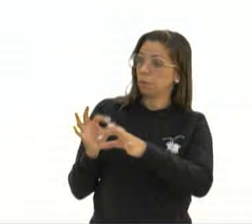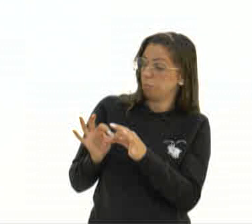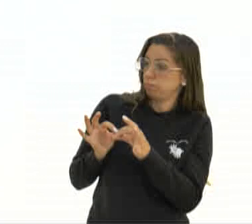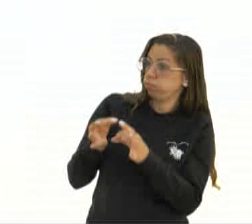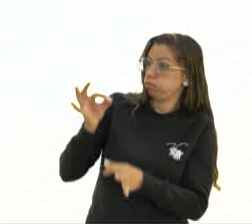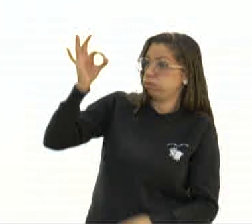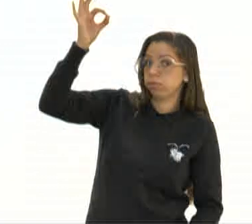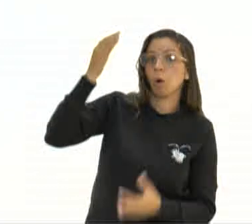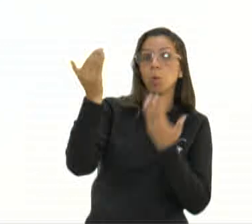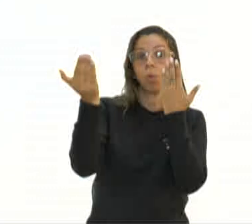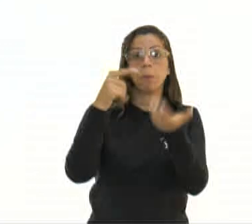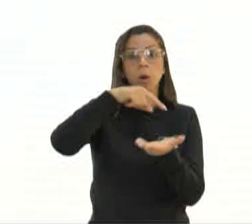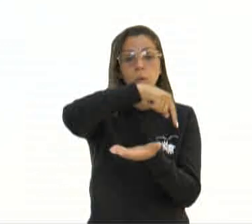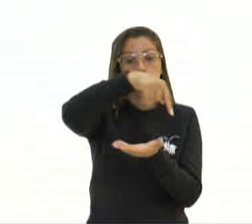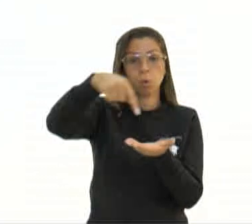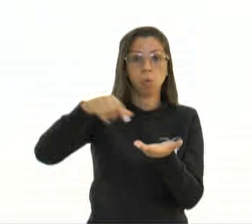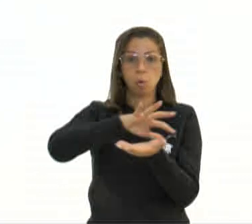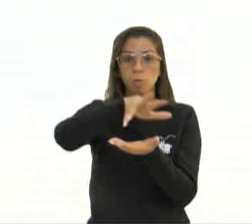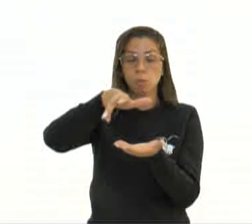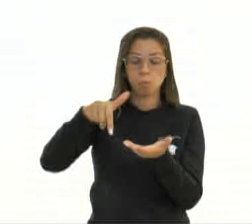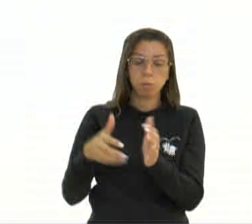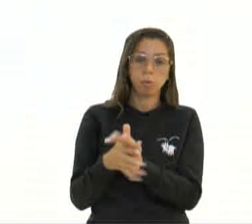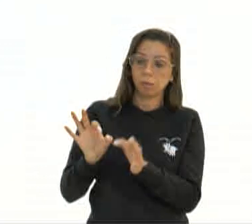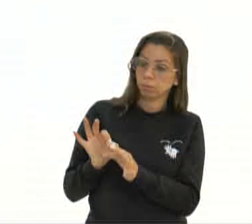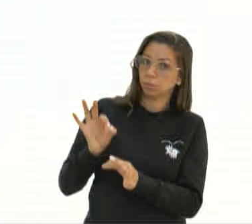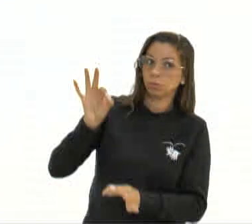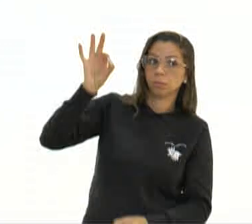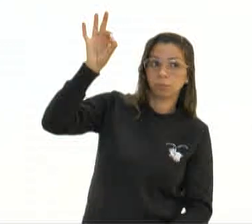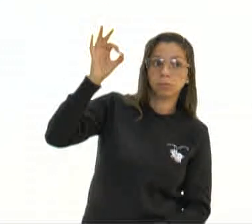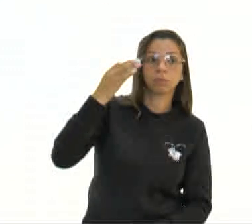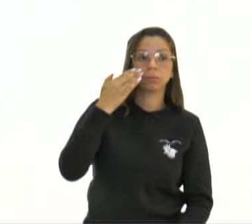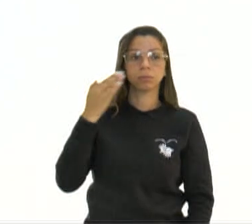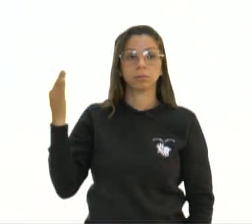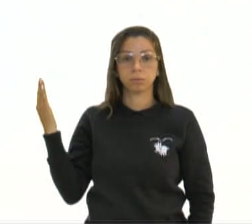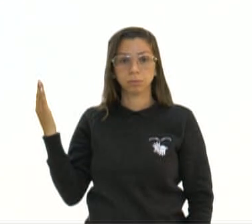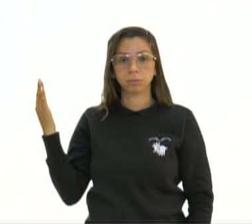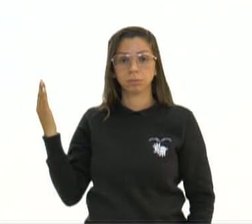Está a 2.640 metros de altitude.